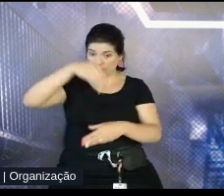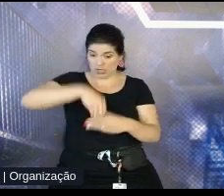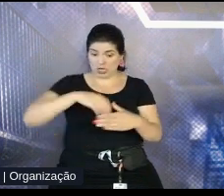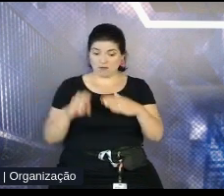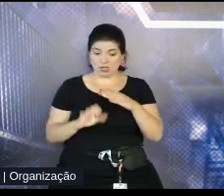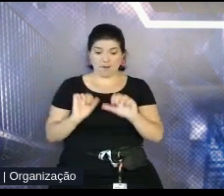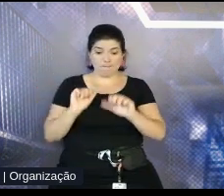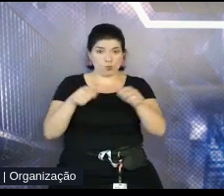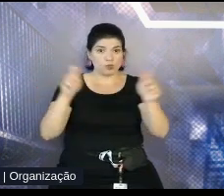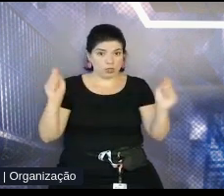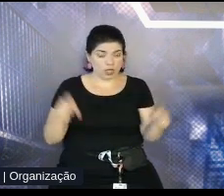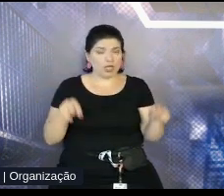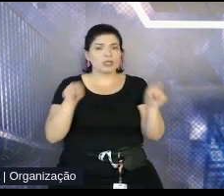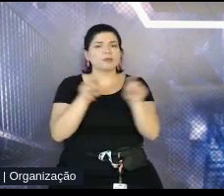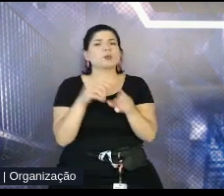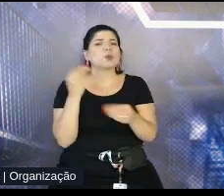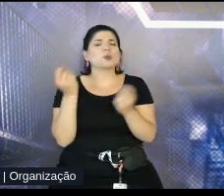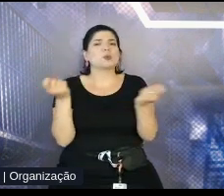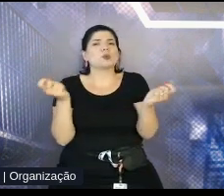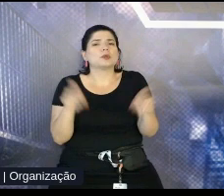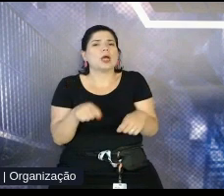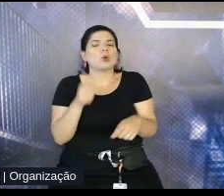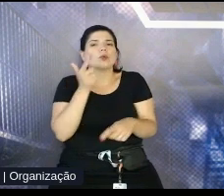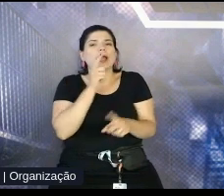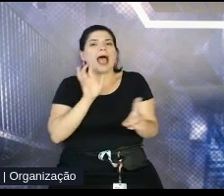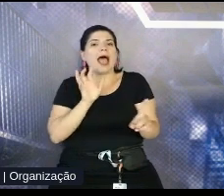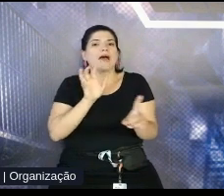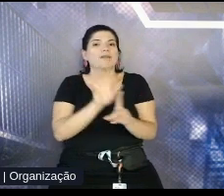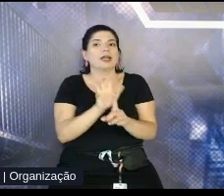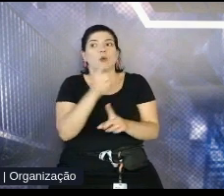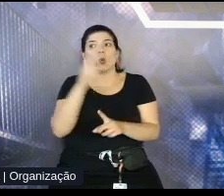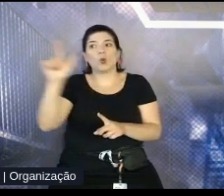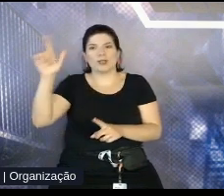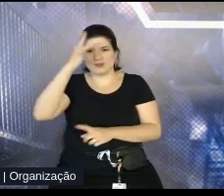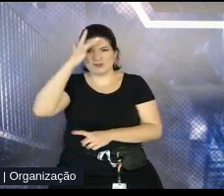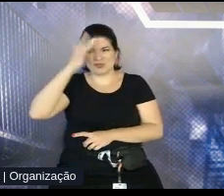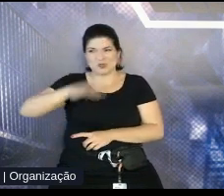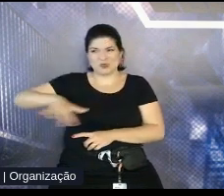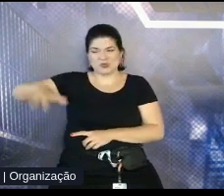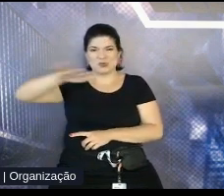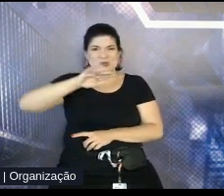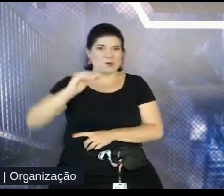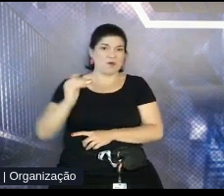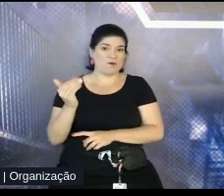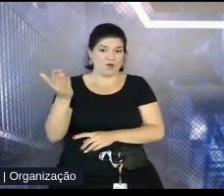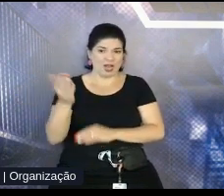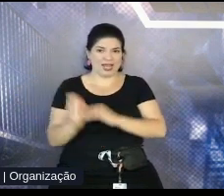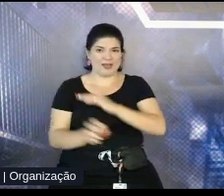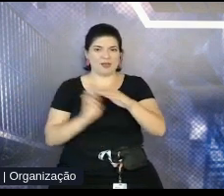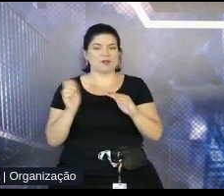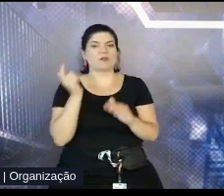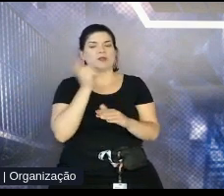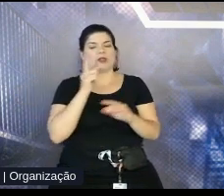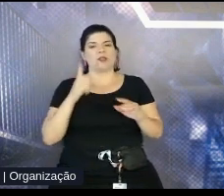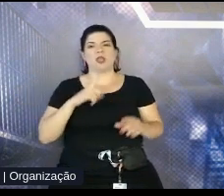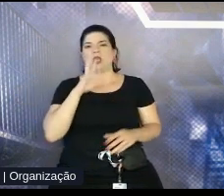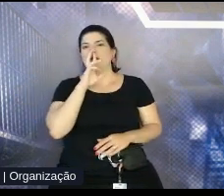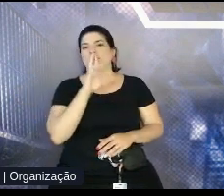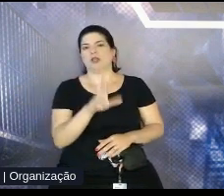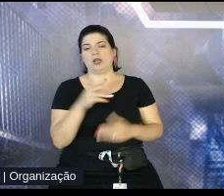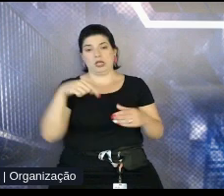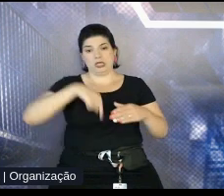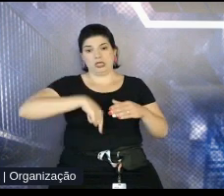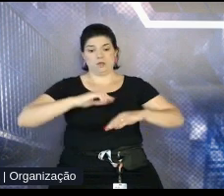a gente consegue estar impactando o mercado externo também, a partir da publicação desses resultados do que a gente faz aqui na ZUP,